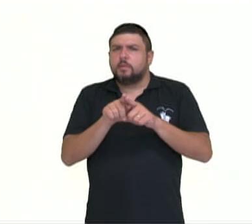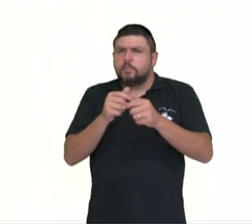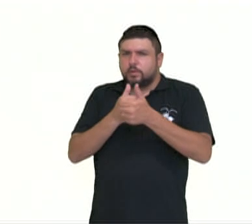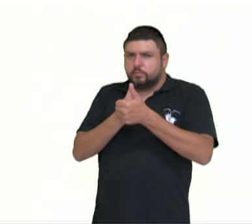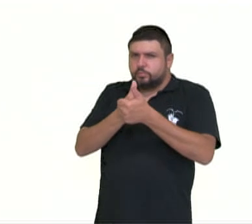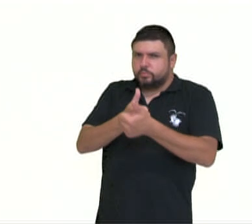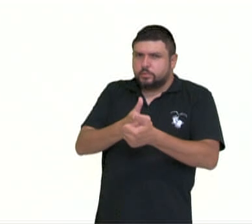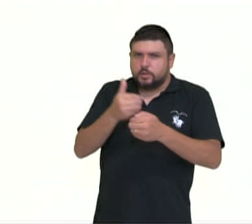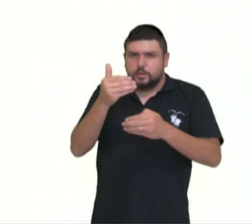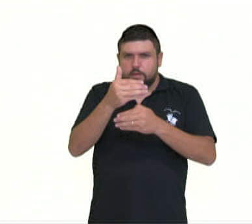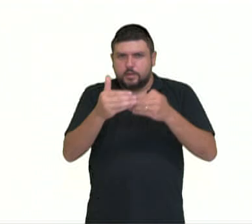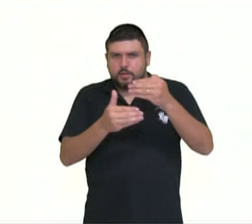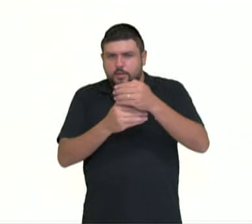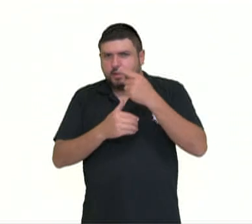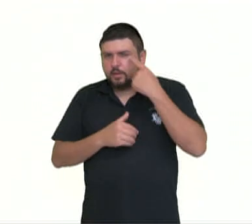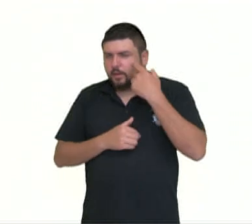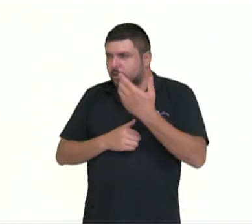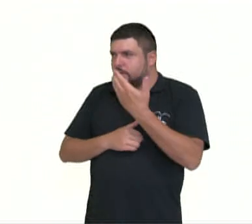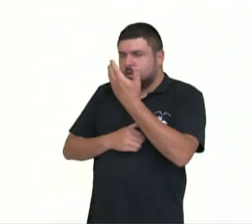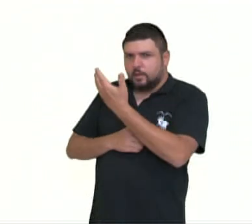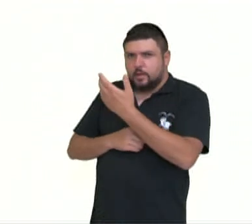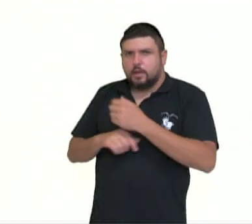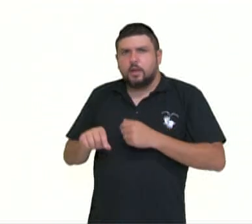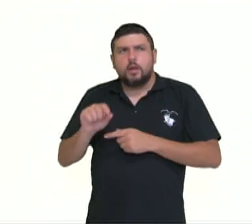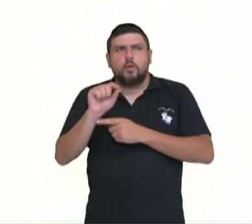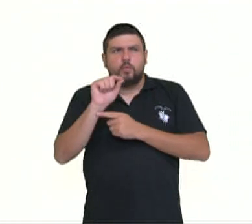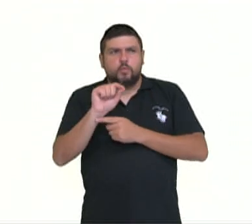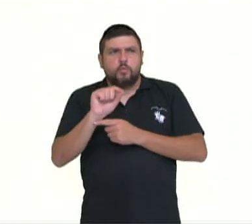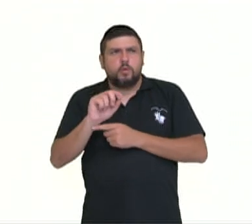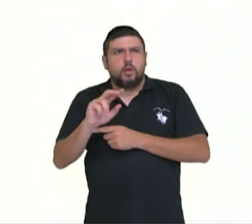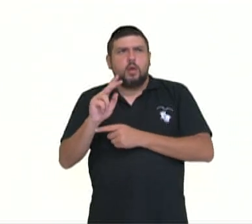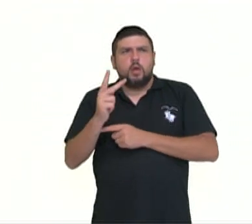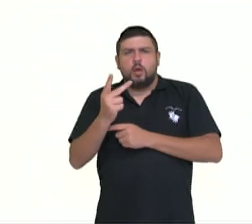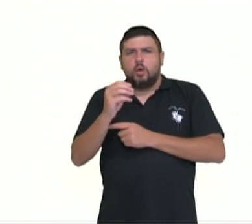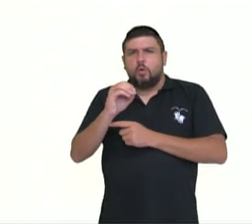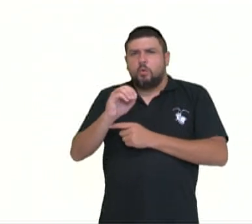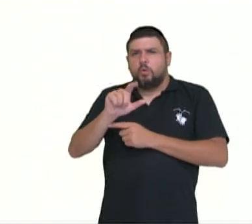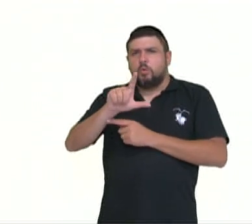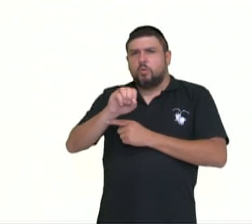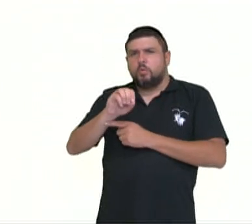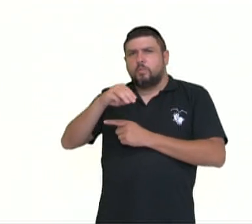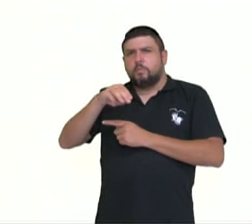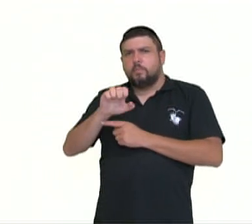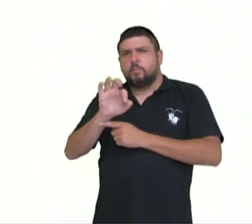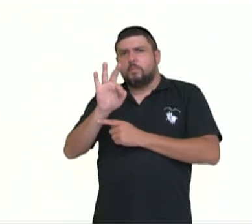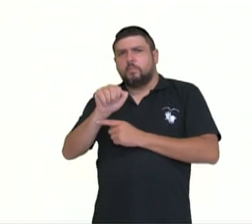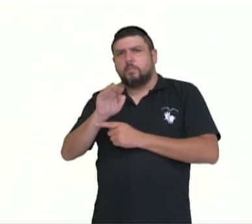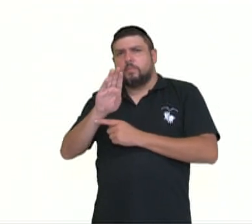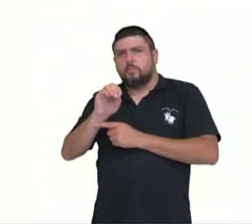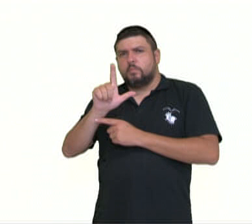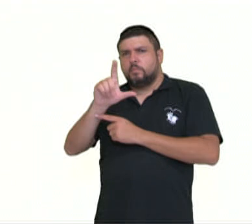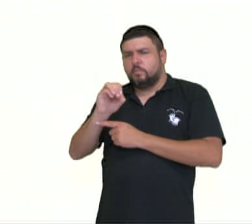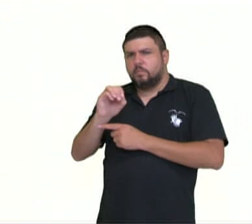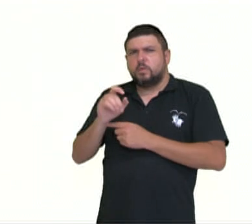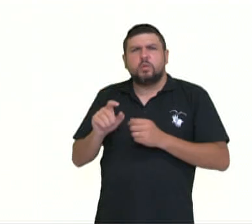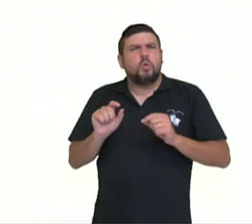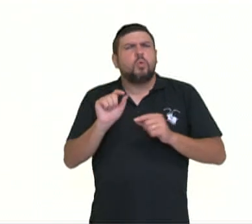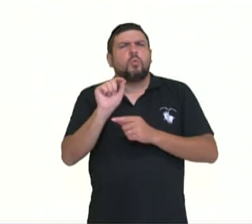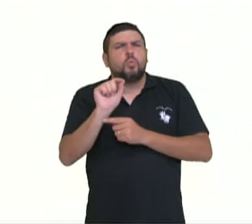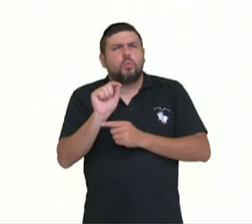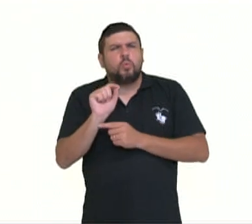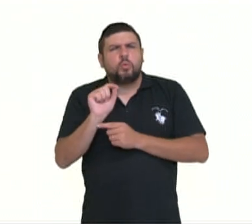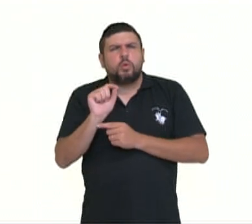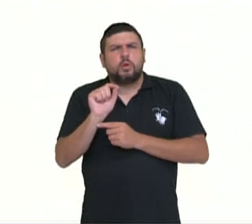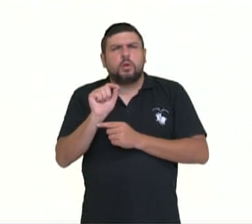ele é holometábulo. Professor, mas que nome é esse? Holo é todo